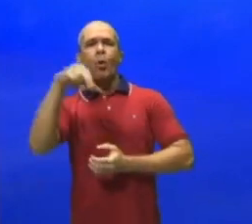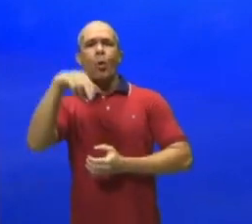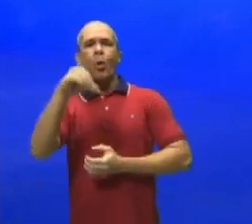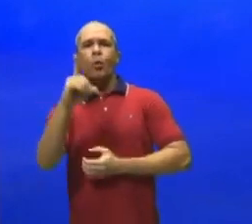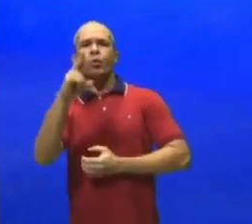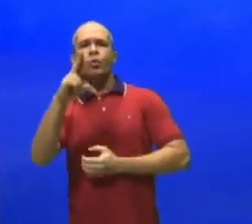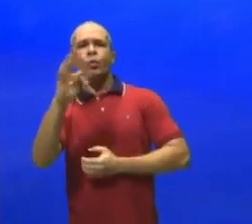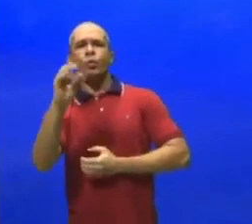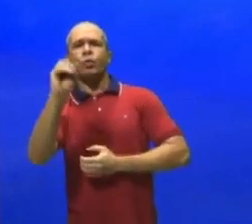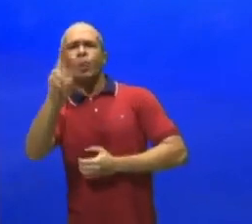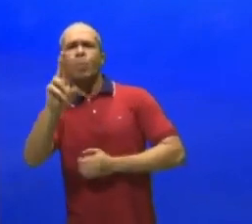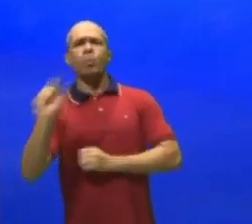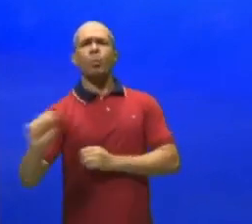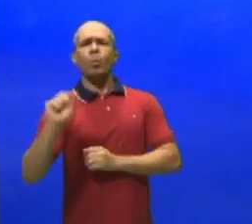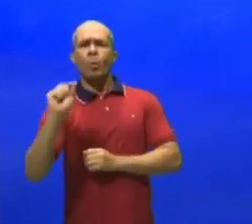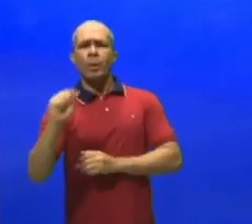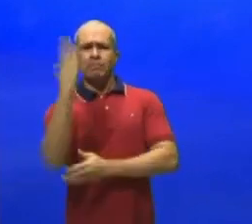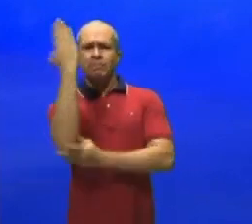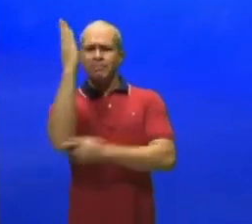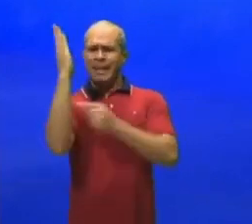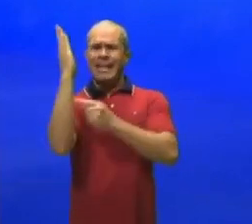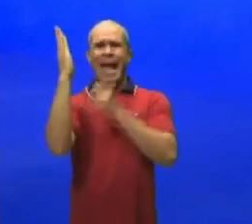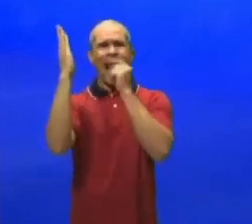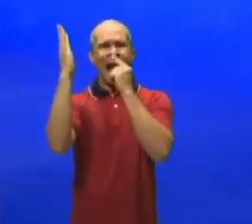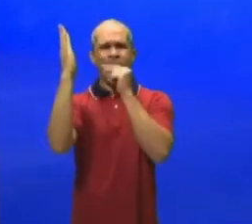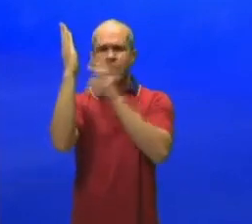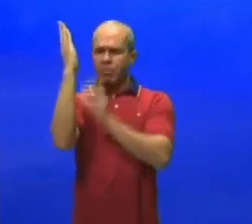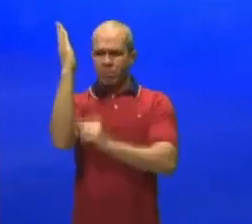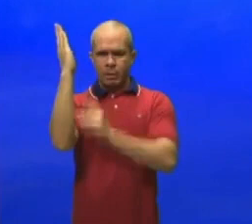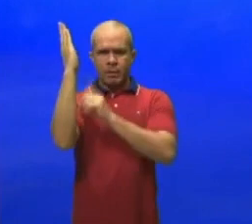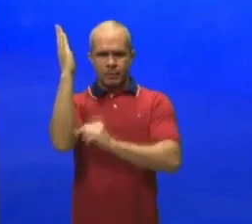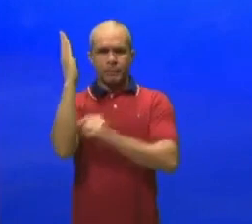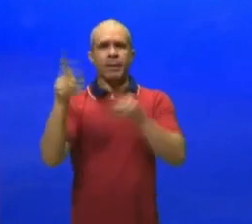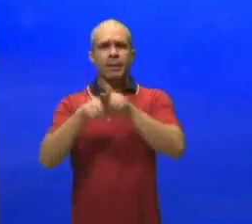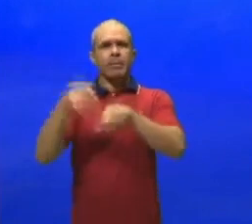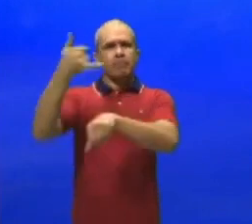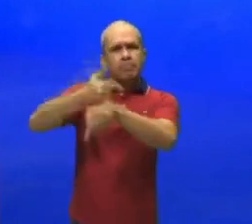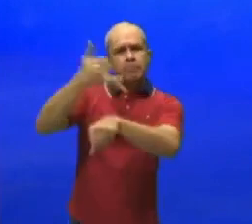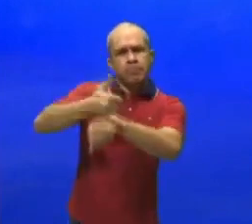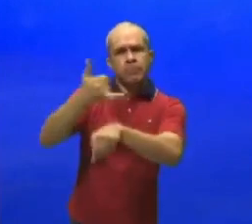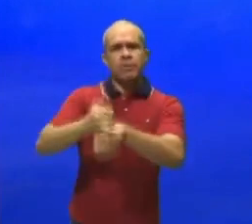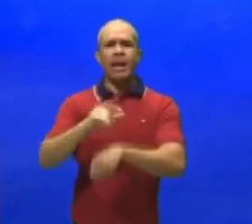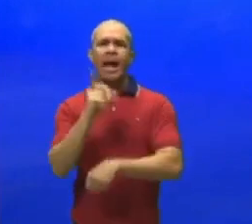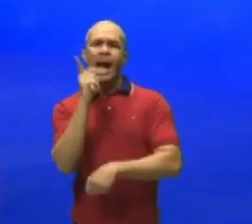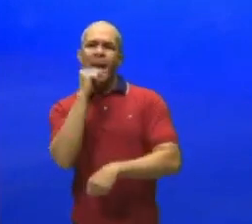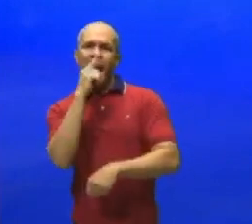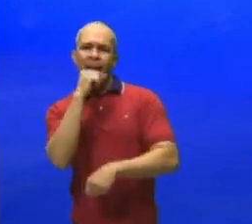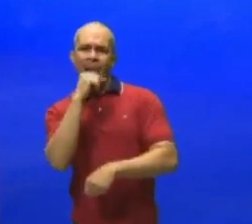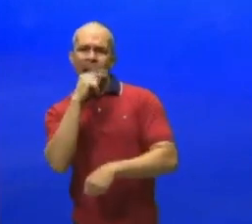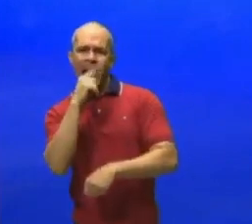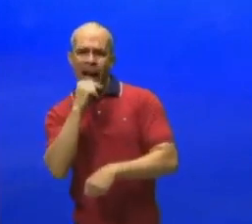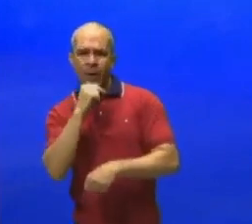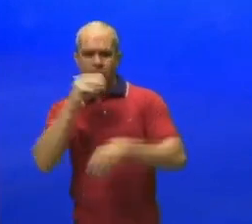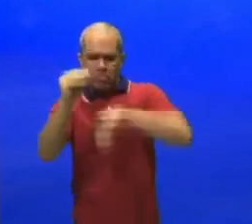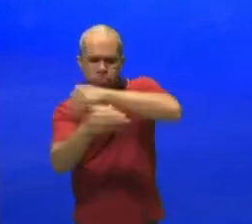que são condutores, pessoal? Madeira molhada, você tem metais, água impura, que é a